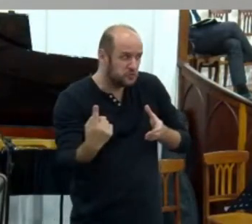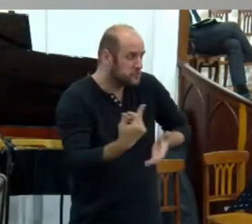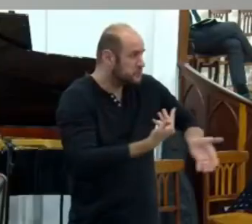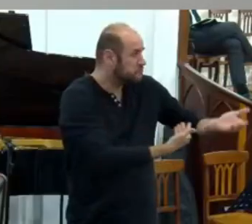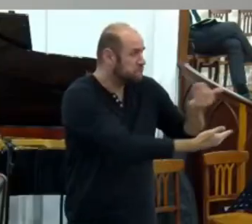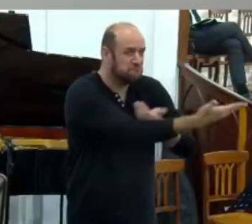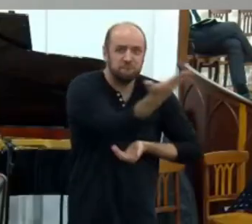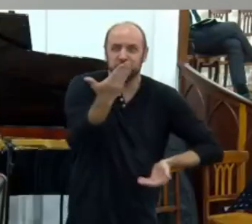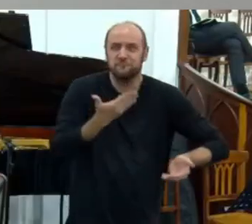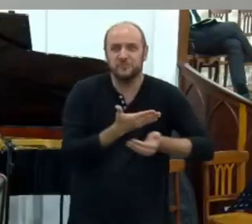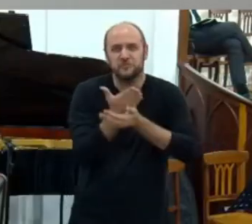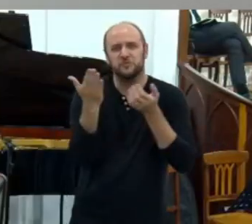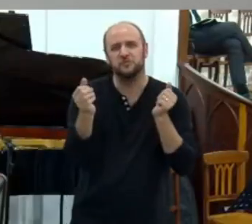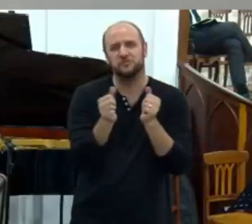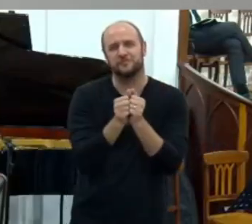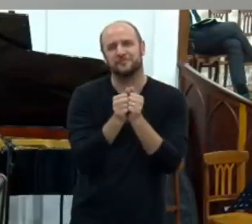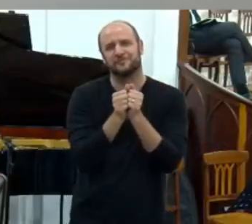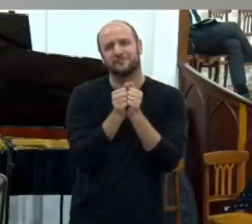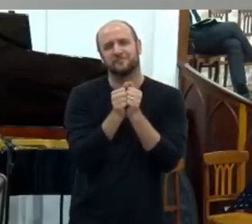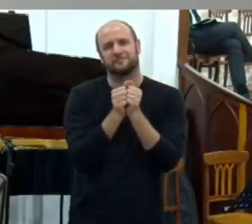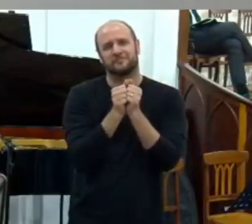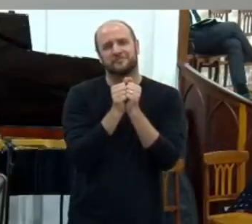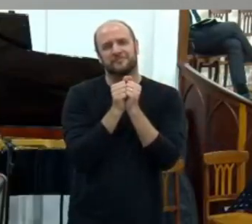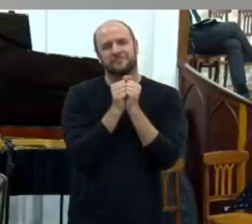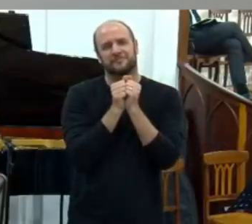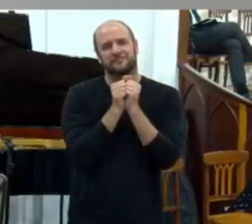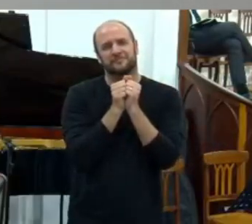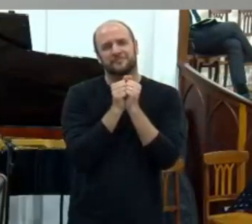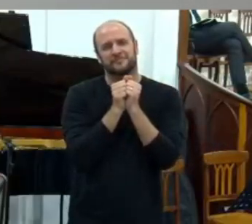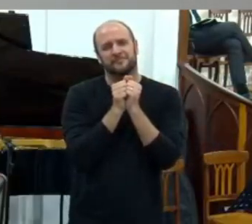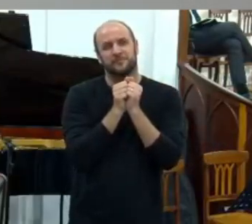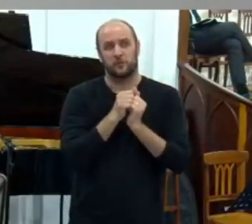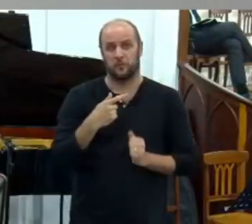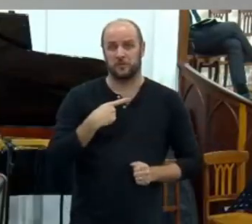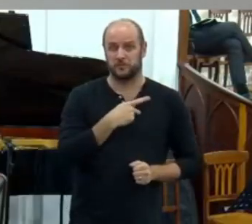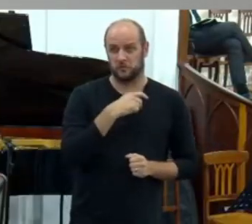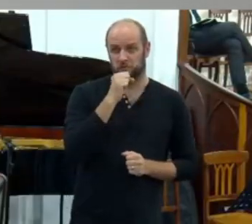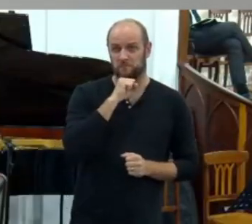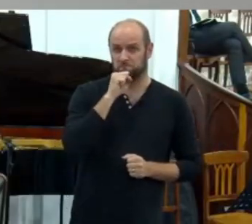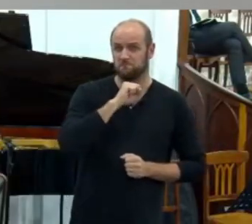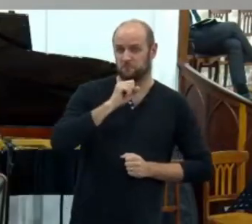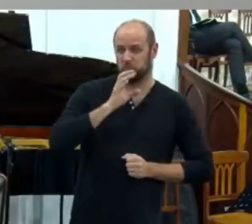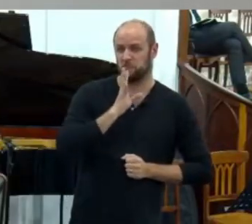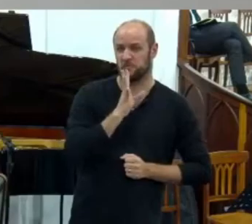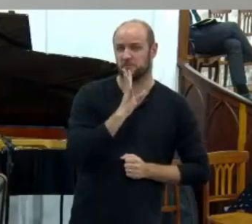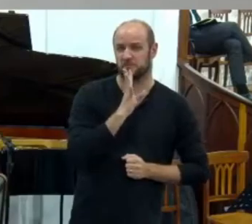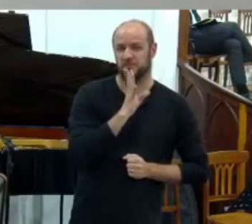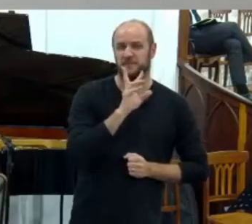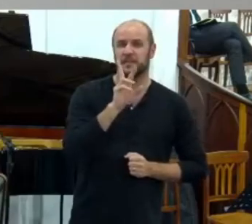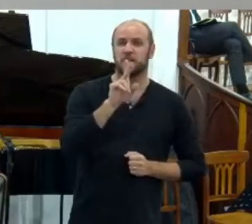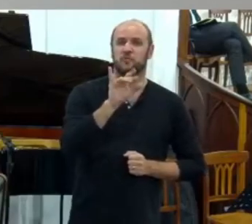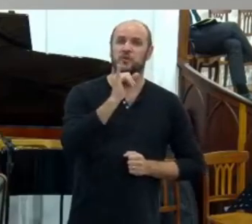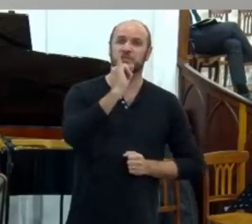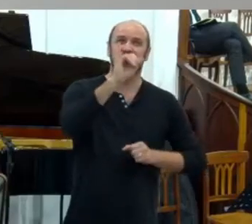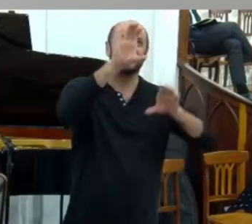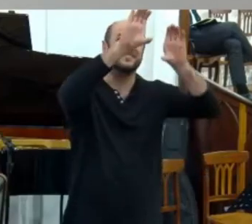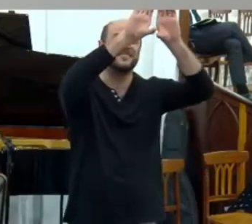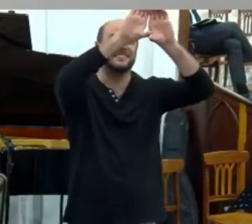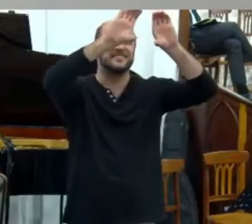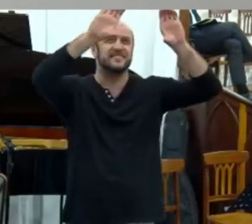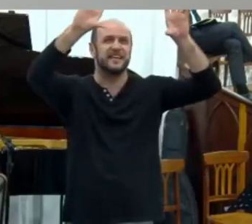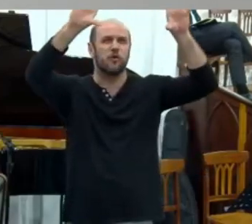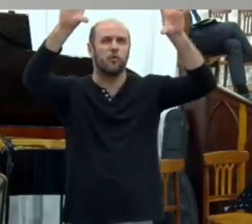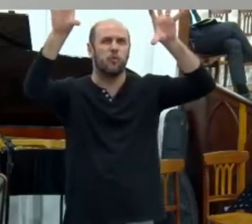seus. Como dizia um antigo pastor, como se os céus descessem